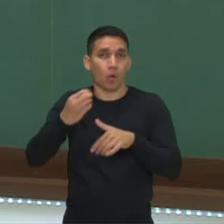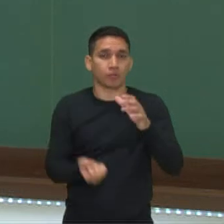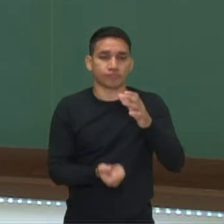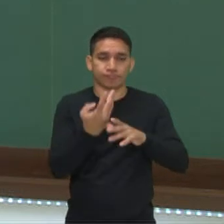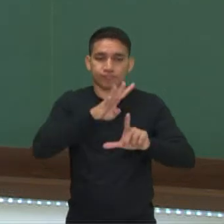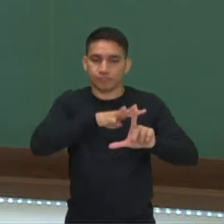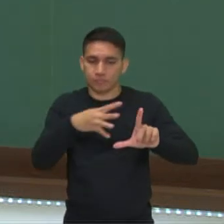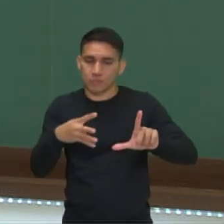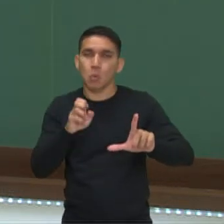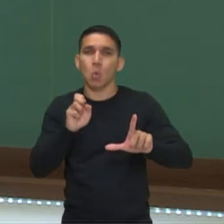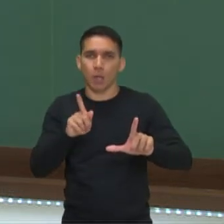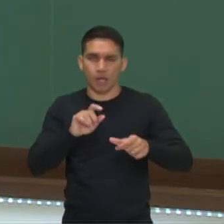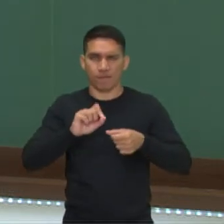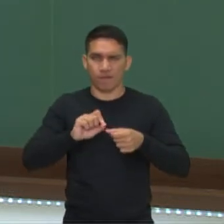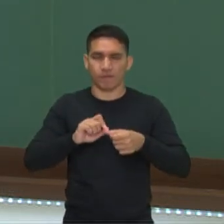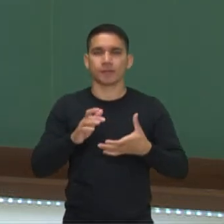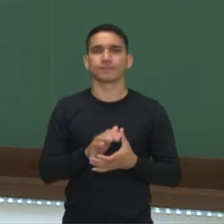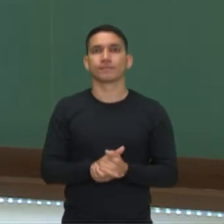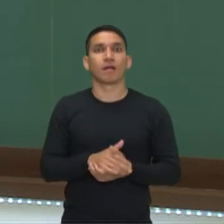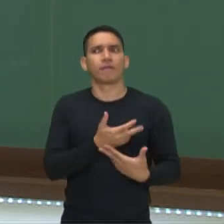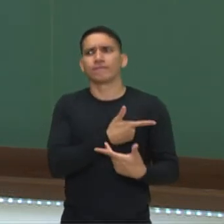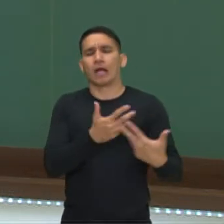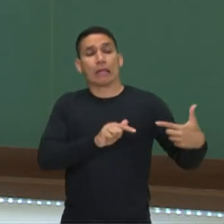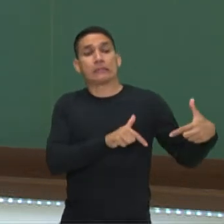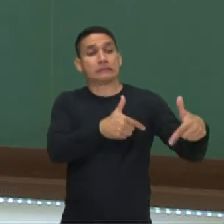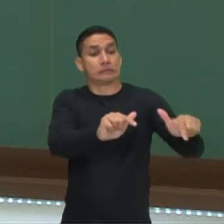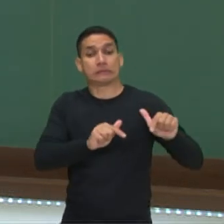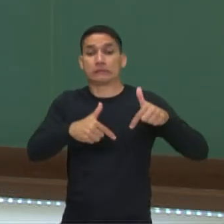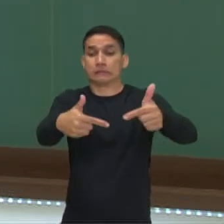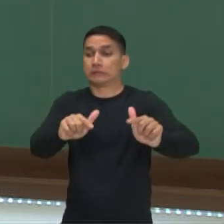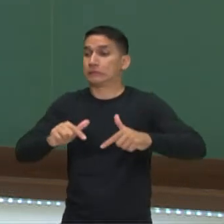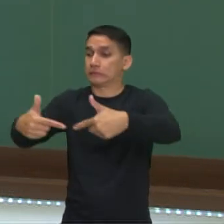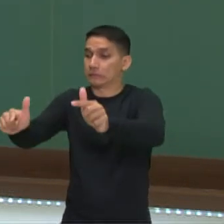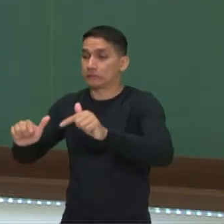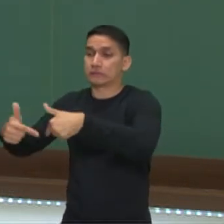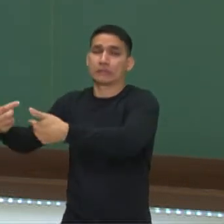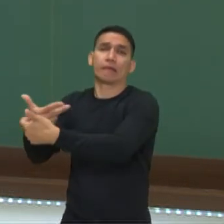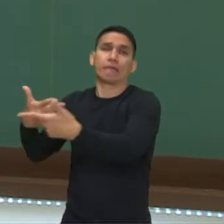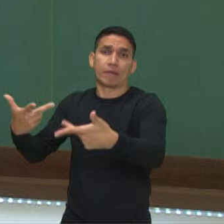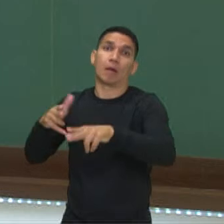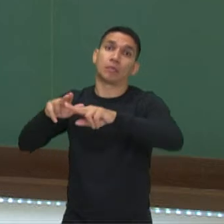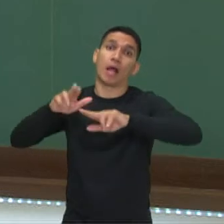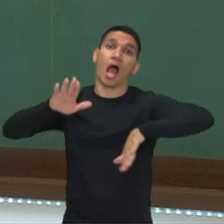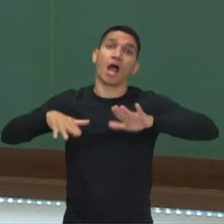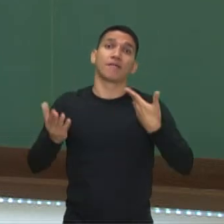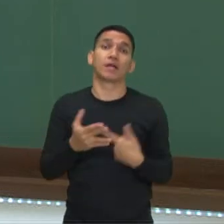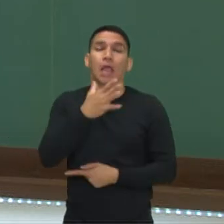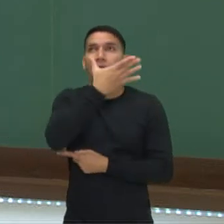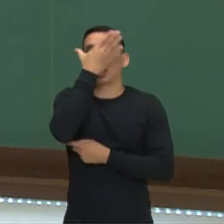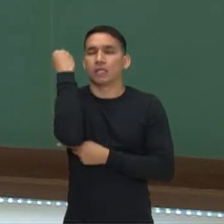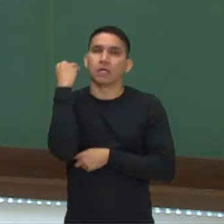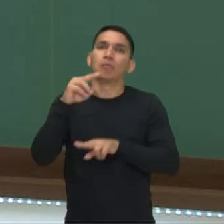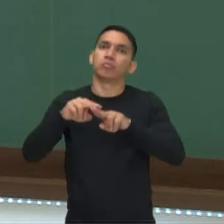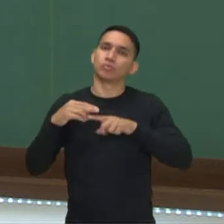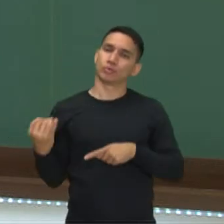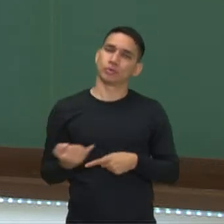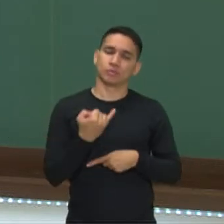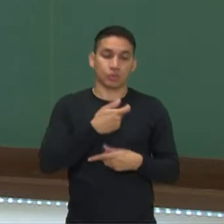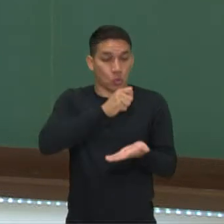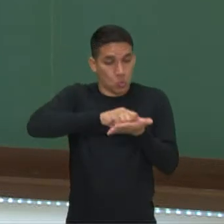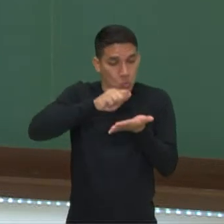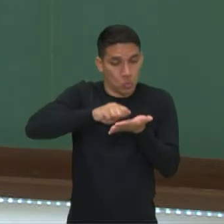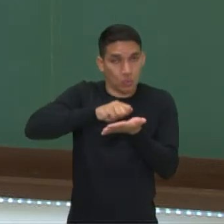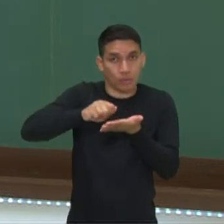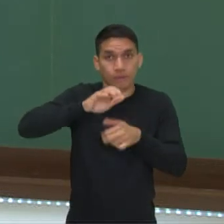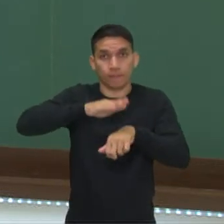essas tarefas, né? Com tantas tarefas, com tantos, né, compromissos, às vezes é comum que a gente esqueça. Por isso é importante anotar